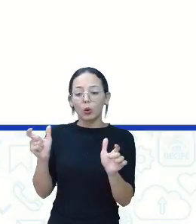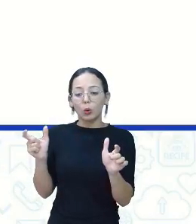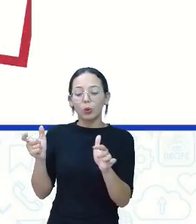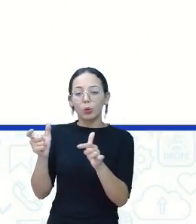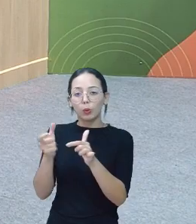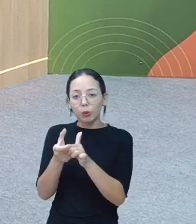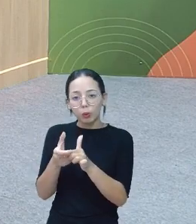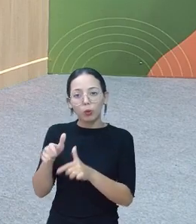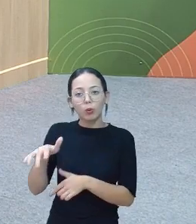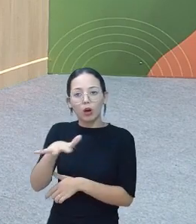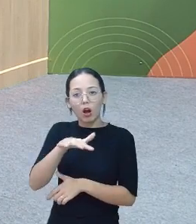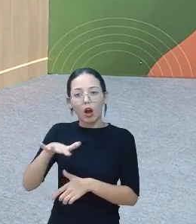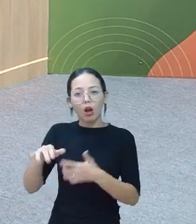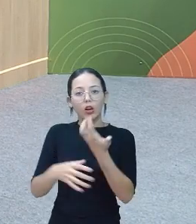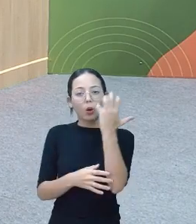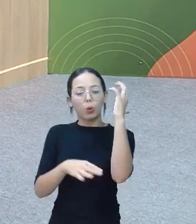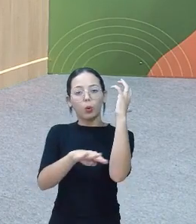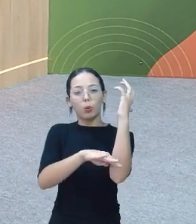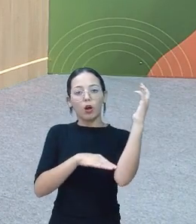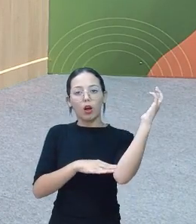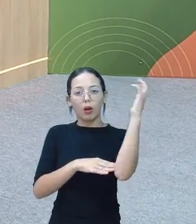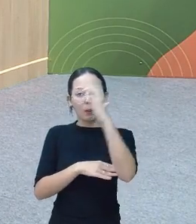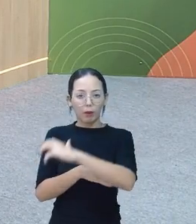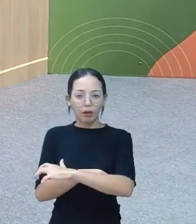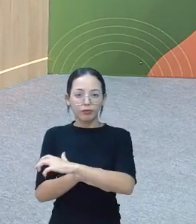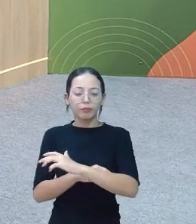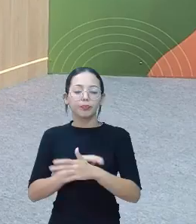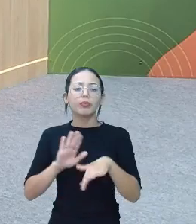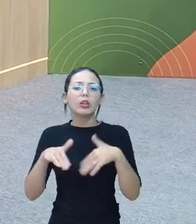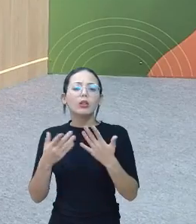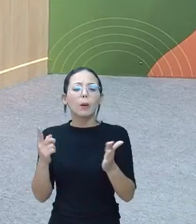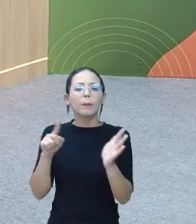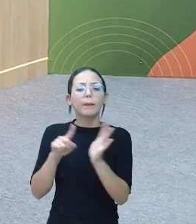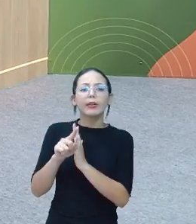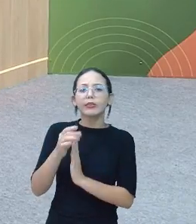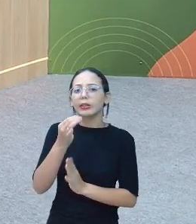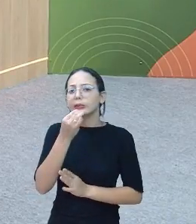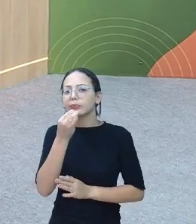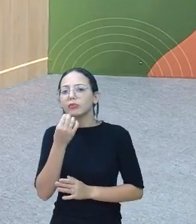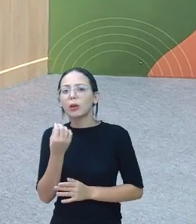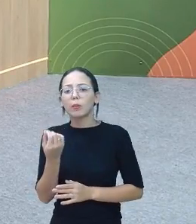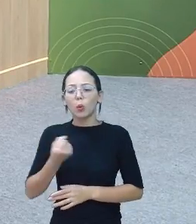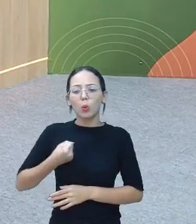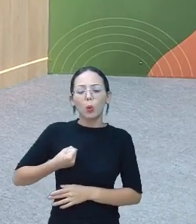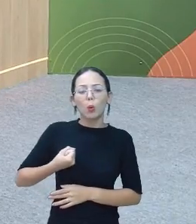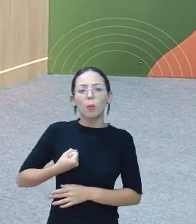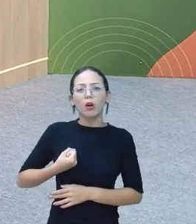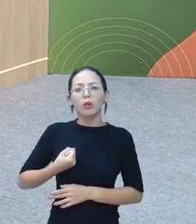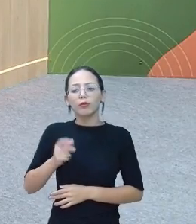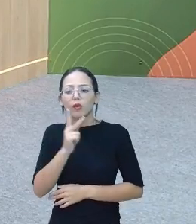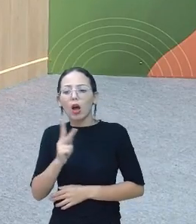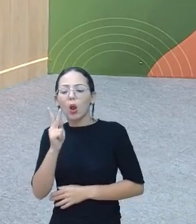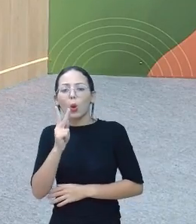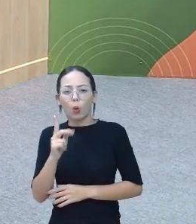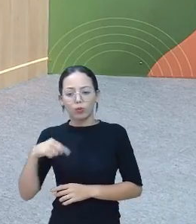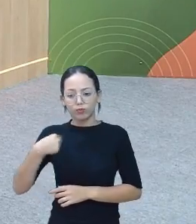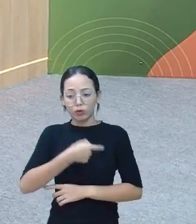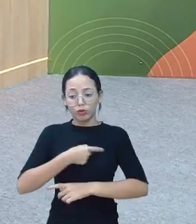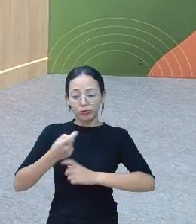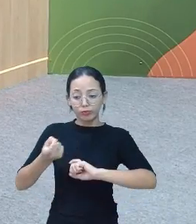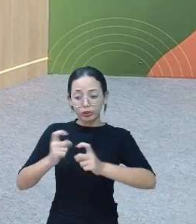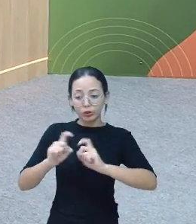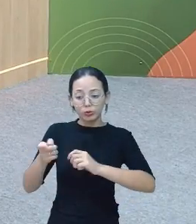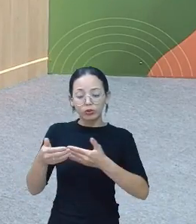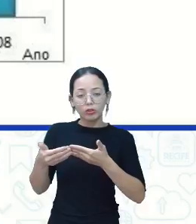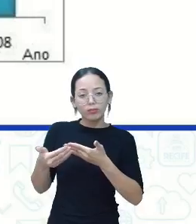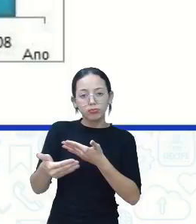área desmatada, tá certo? Então, quando a gente vai perguntar, por exemplo, o valor, algo que a gente vai discutir bastante na próxima aula,